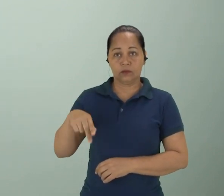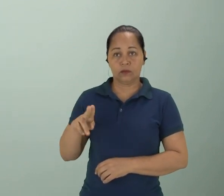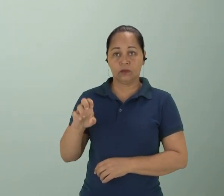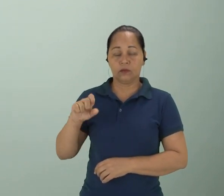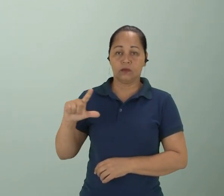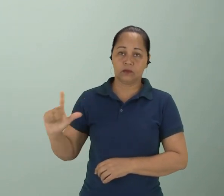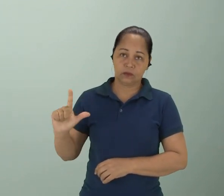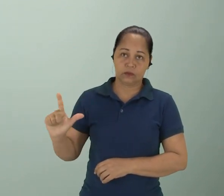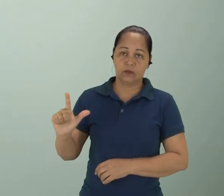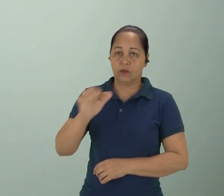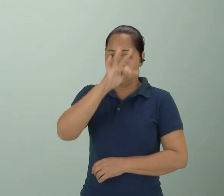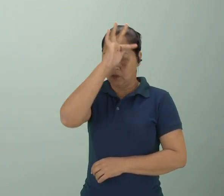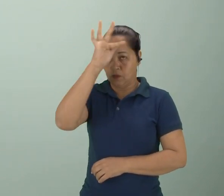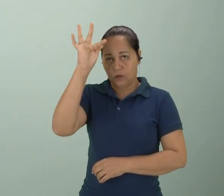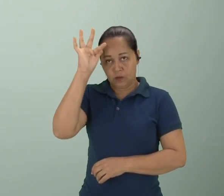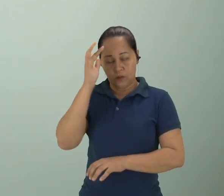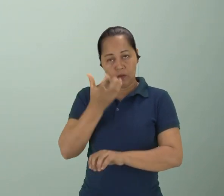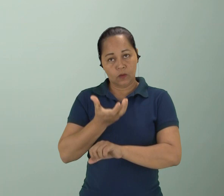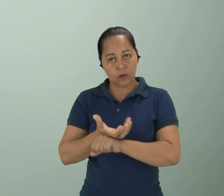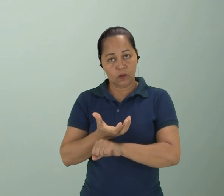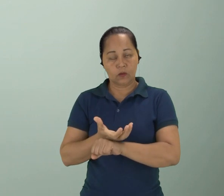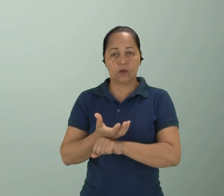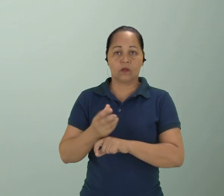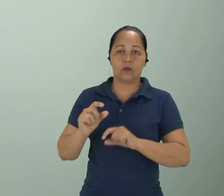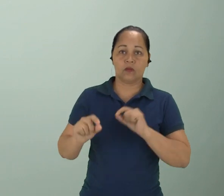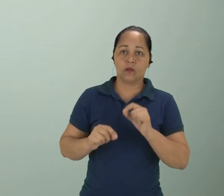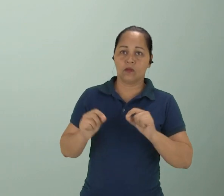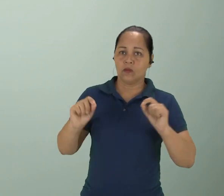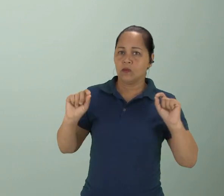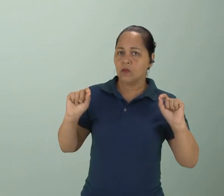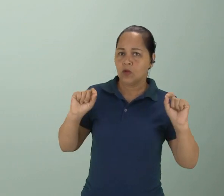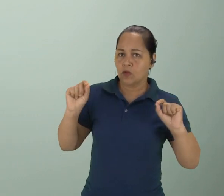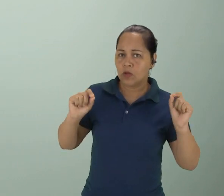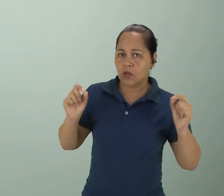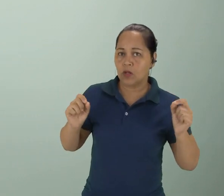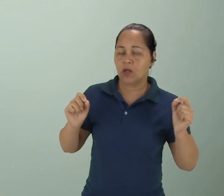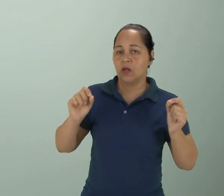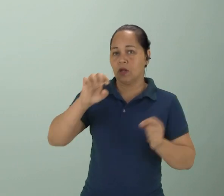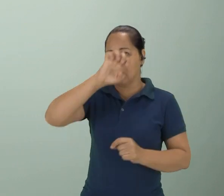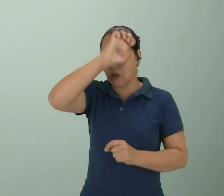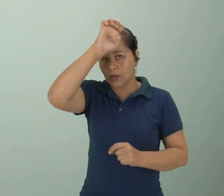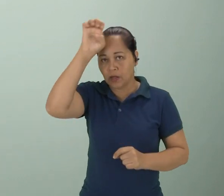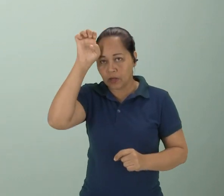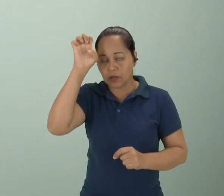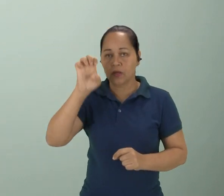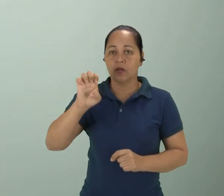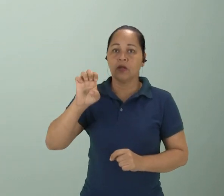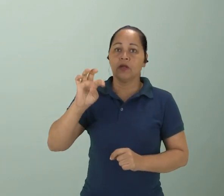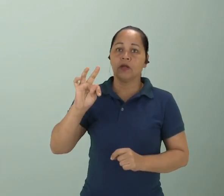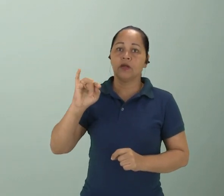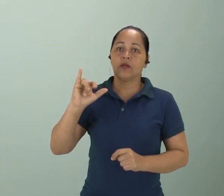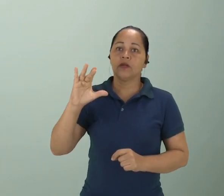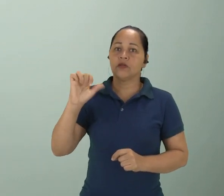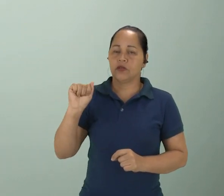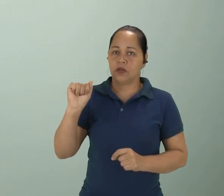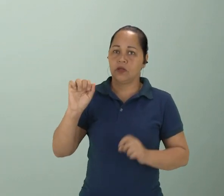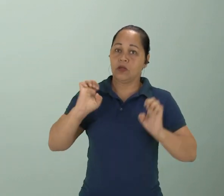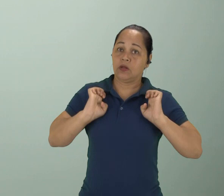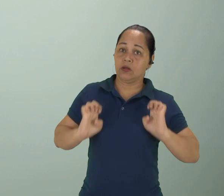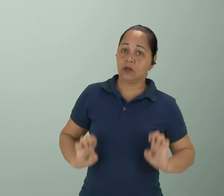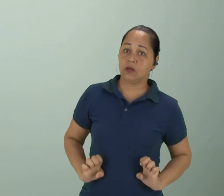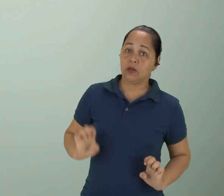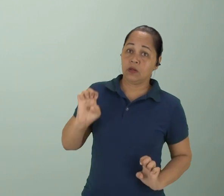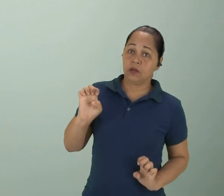e nós vamos dar continuidade ao nosso curso de ética nosso tema hoje são desafios éticos contemporâneos que seria